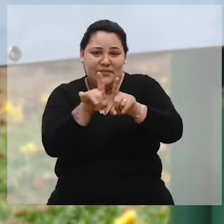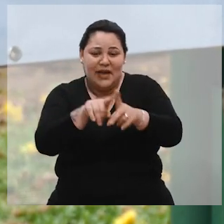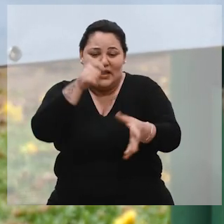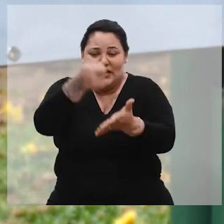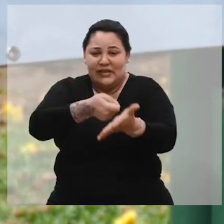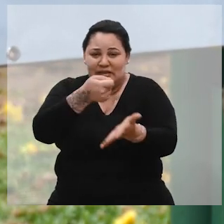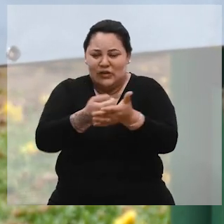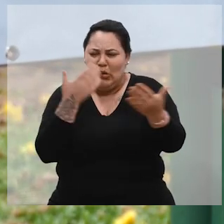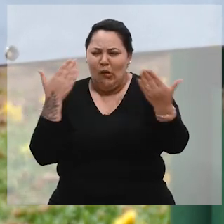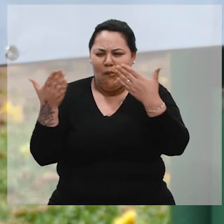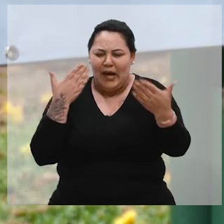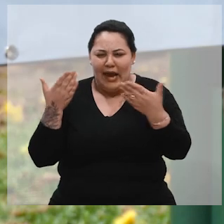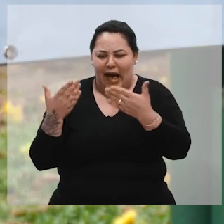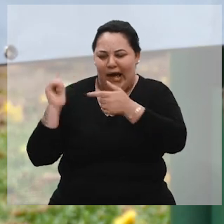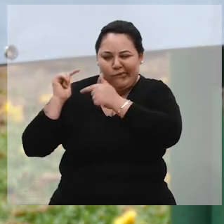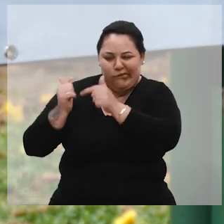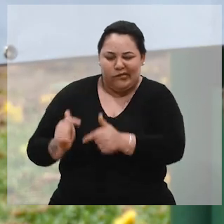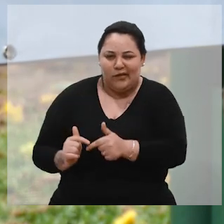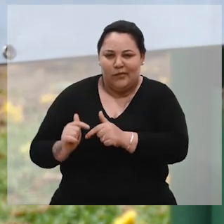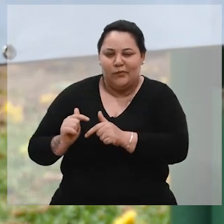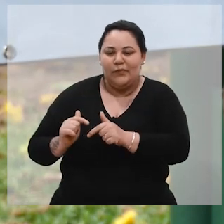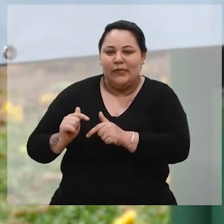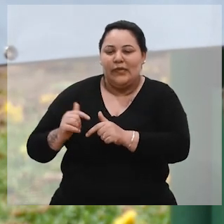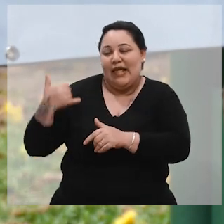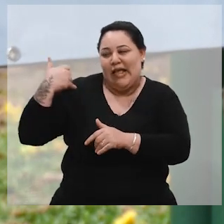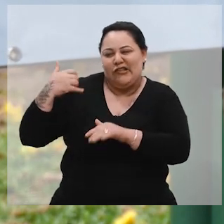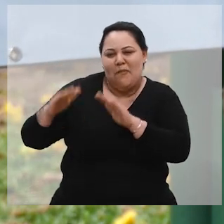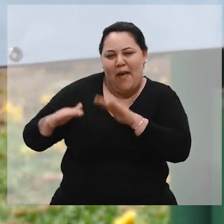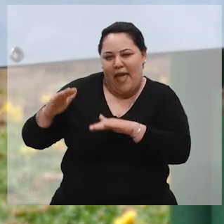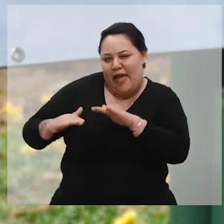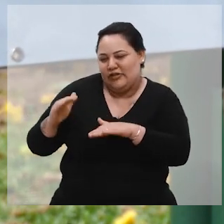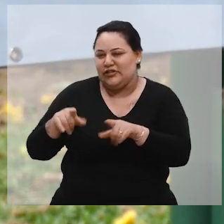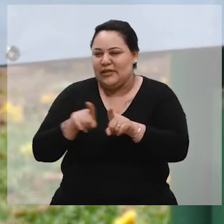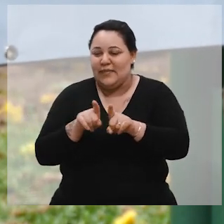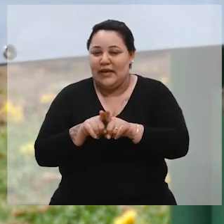Idade Média, mouros e cristãos,